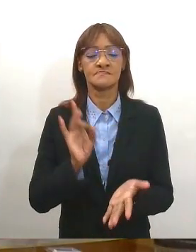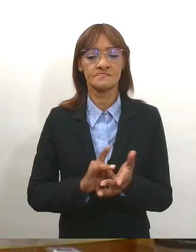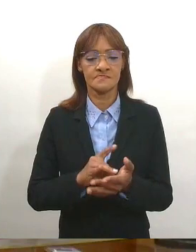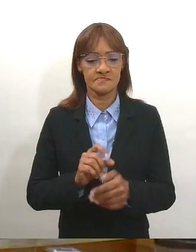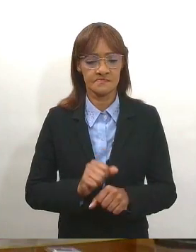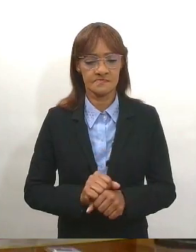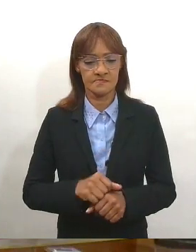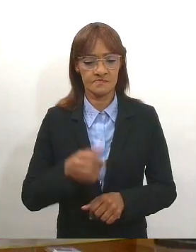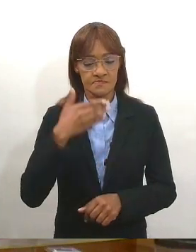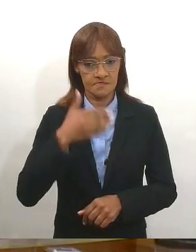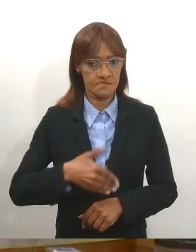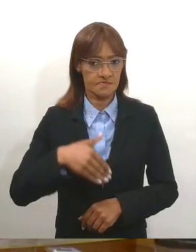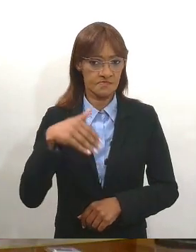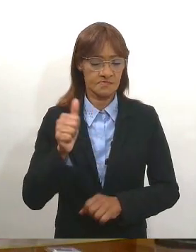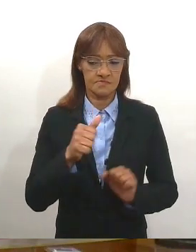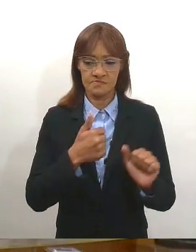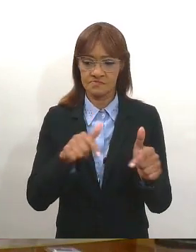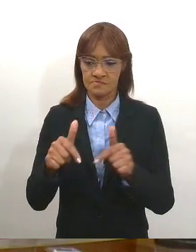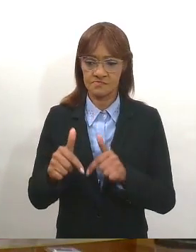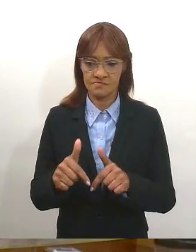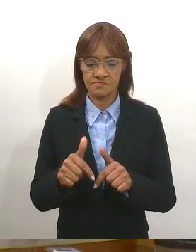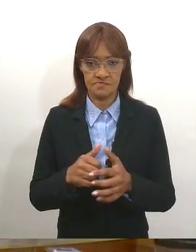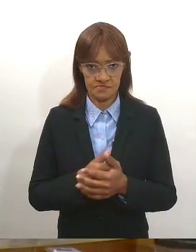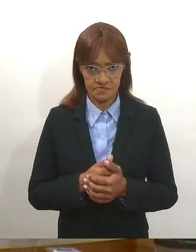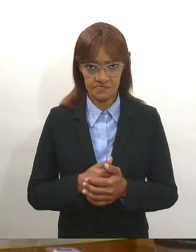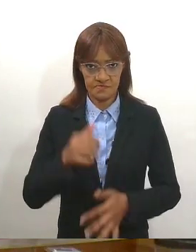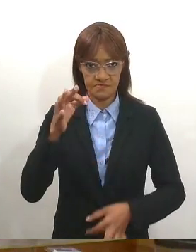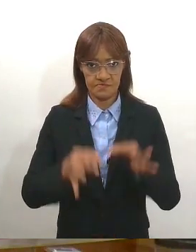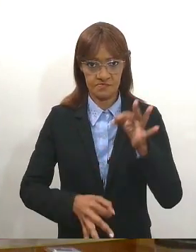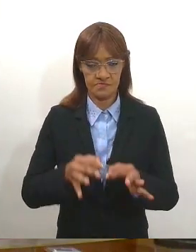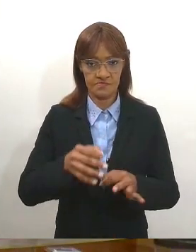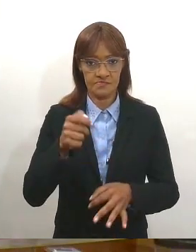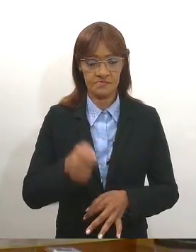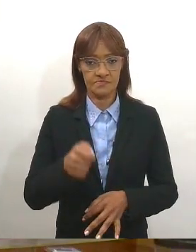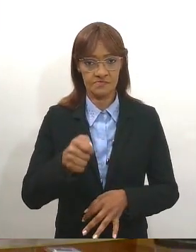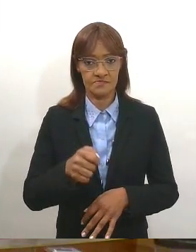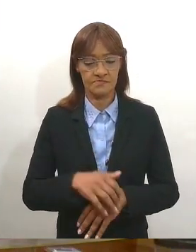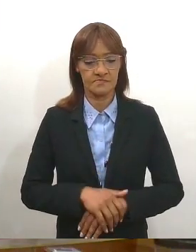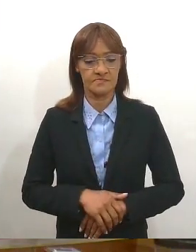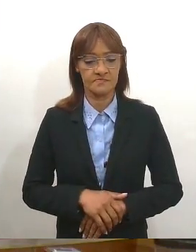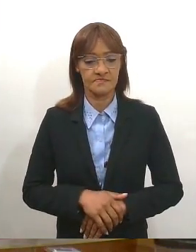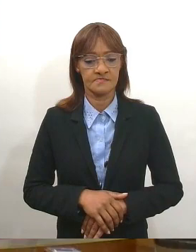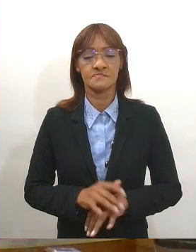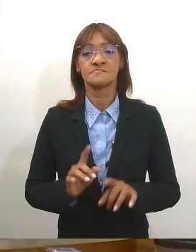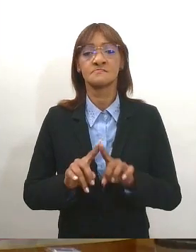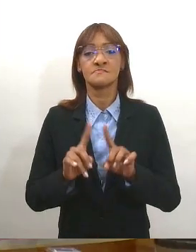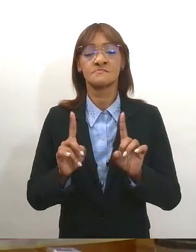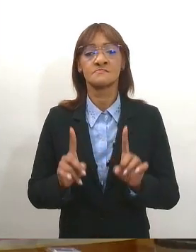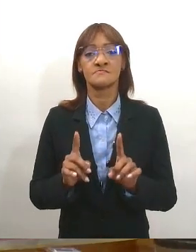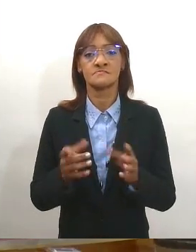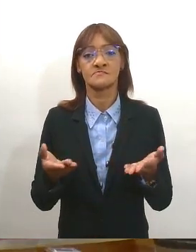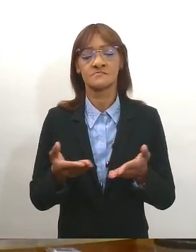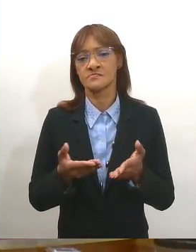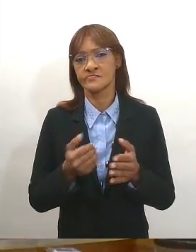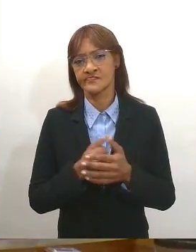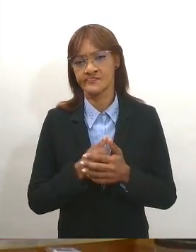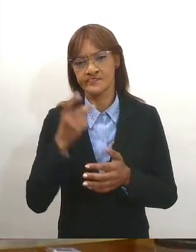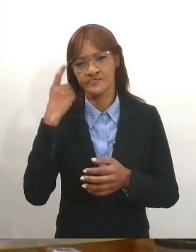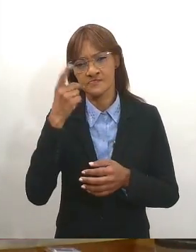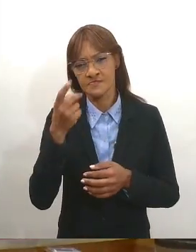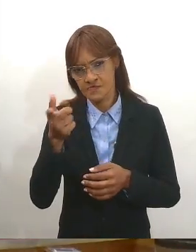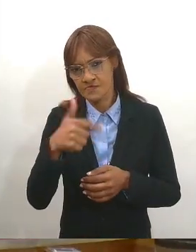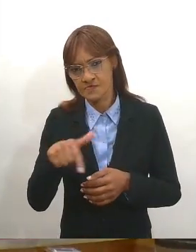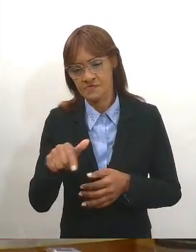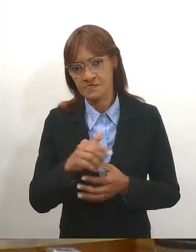no Tribunal de Justiça. Mas ocupo o pequeno expediente, colegas deputados, mais uma vez, para trazer aqui um dado, deputada